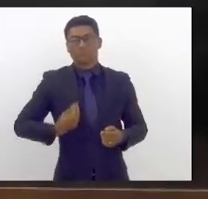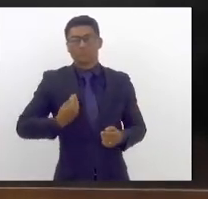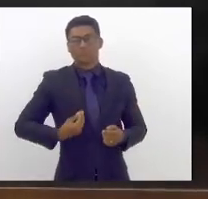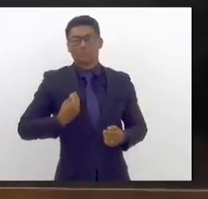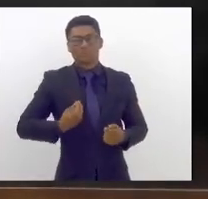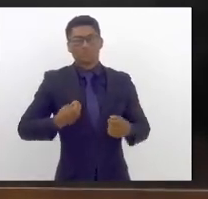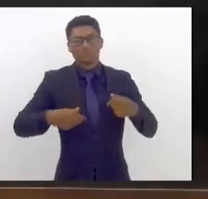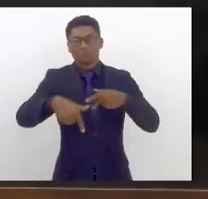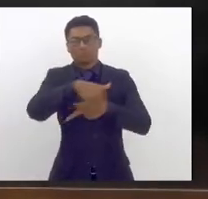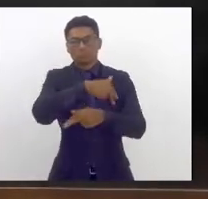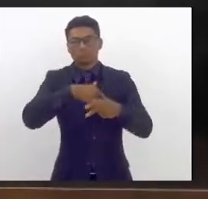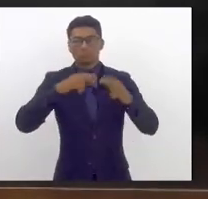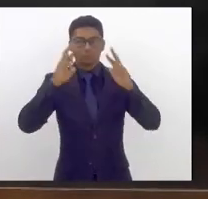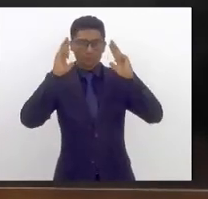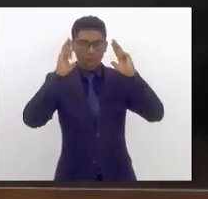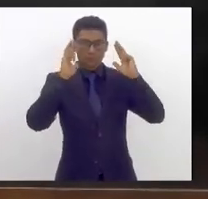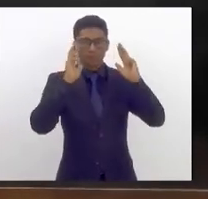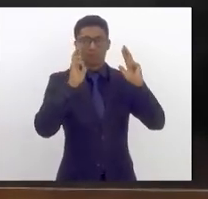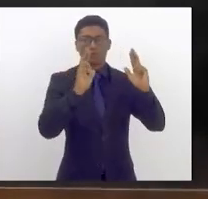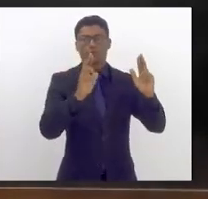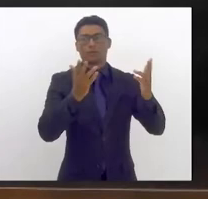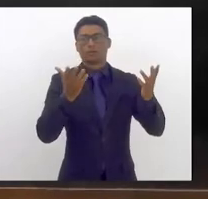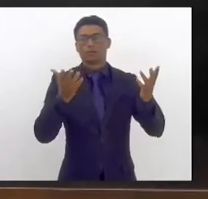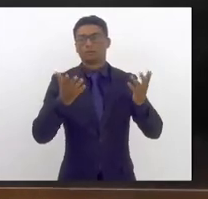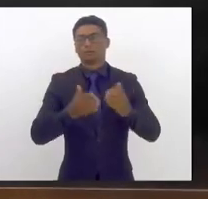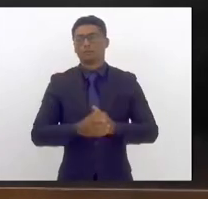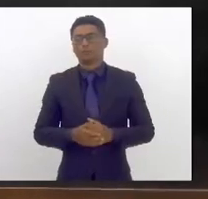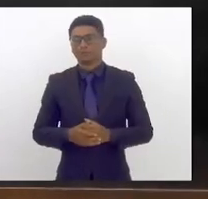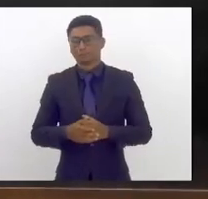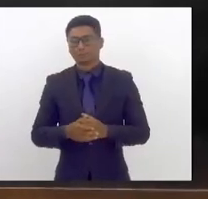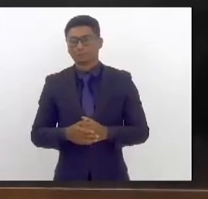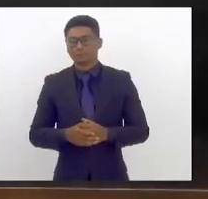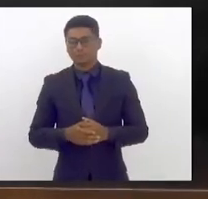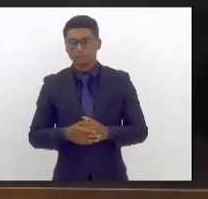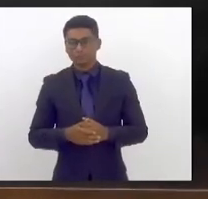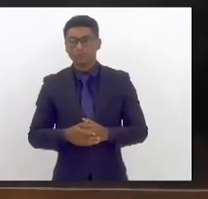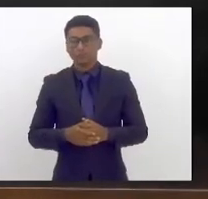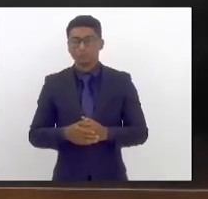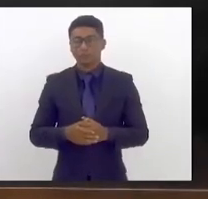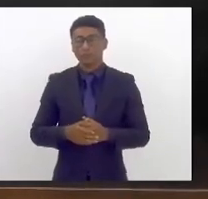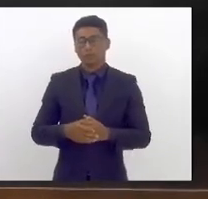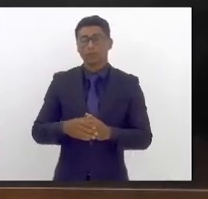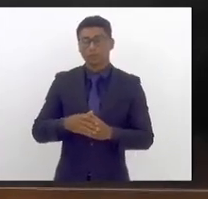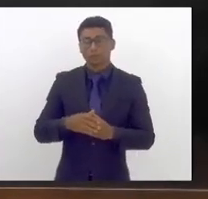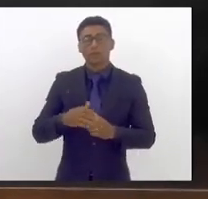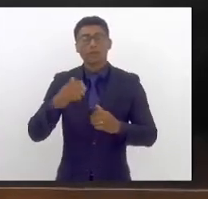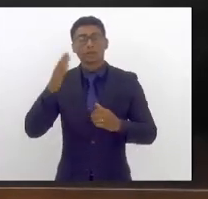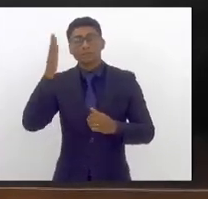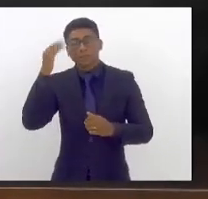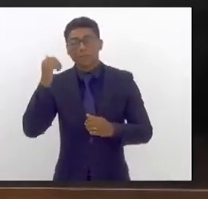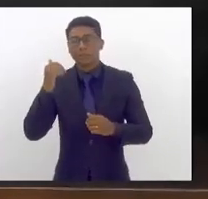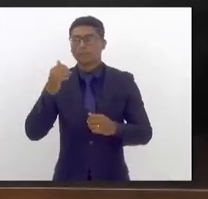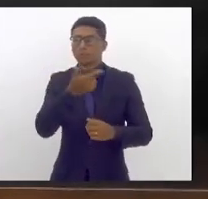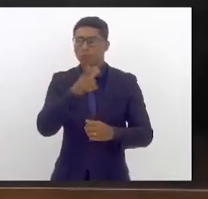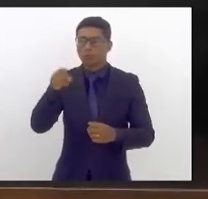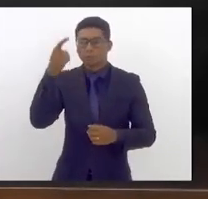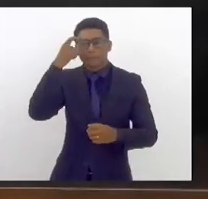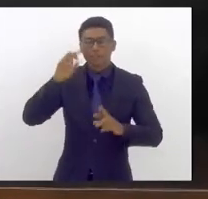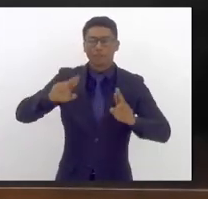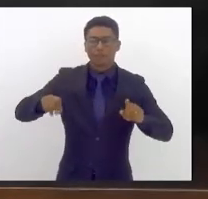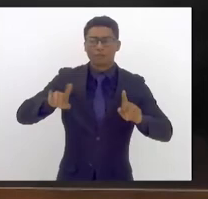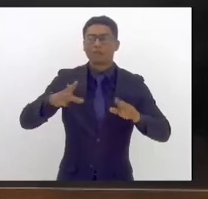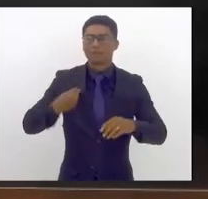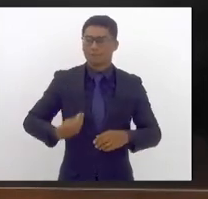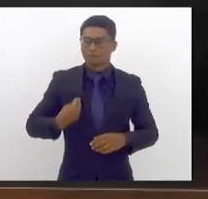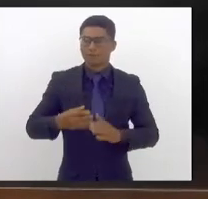é a gente respeitar é a gente saber que tem um outro lado mas que dá para conviver tranquilidade